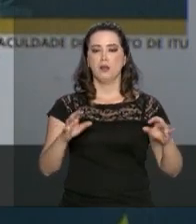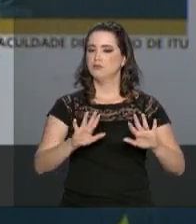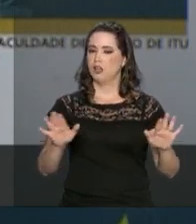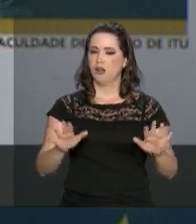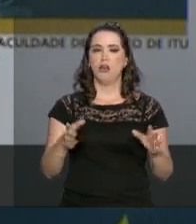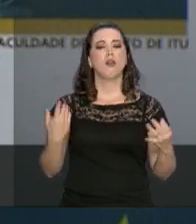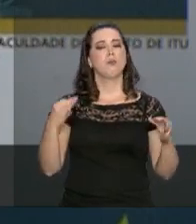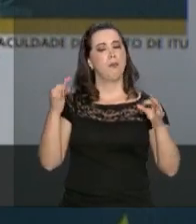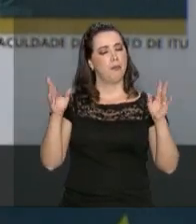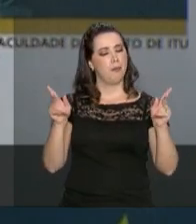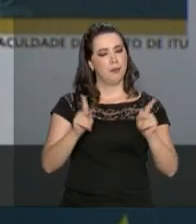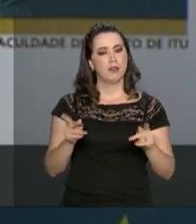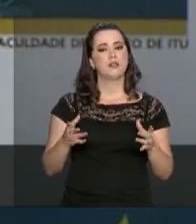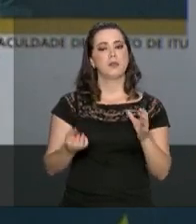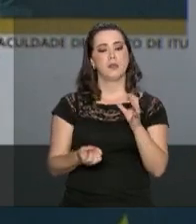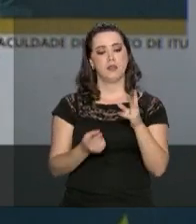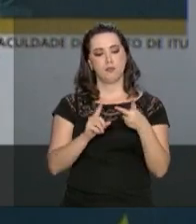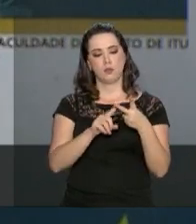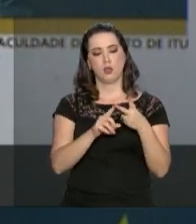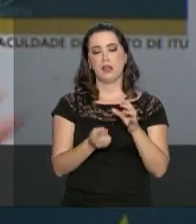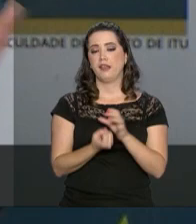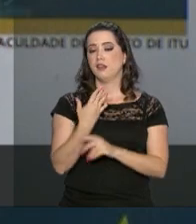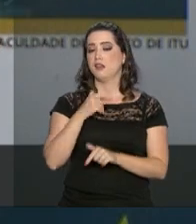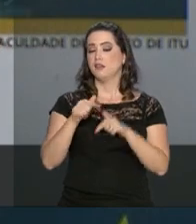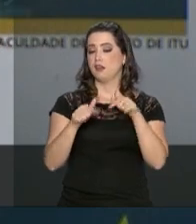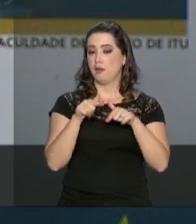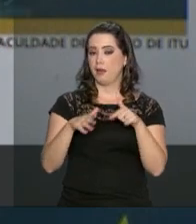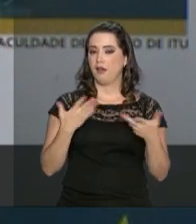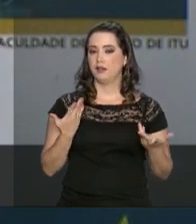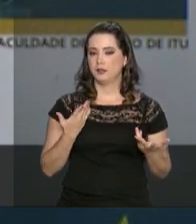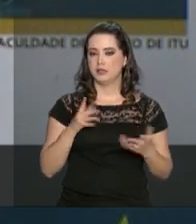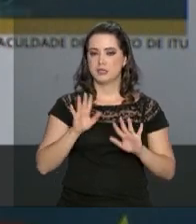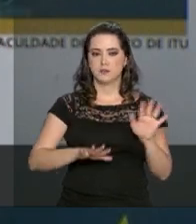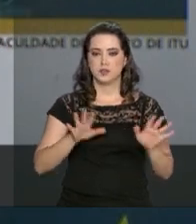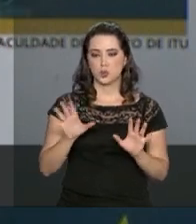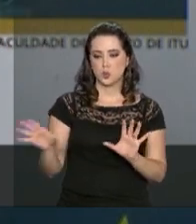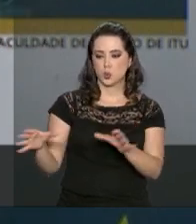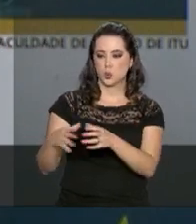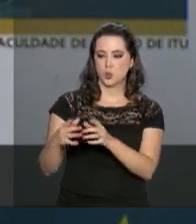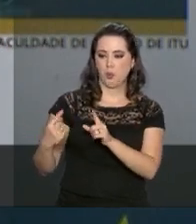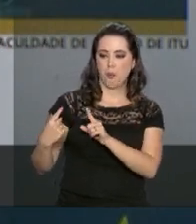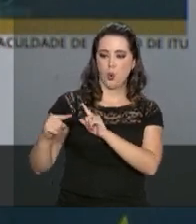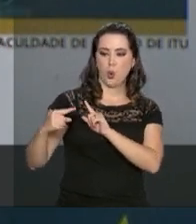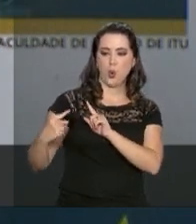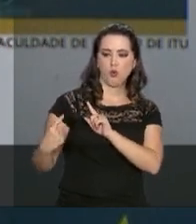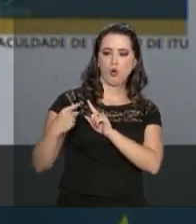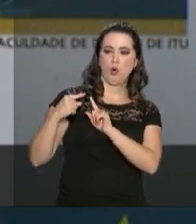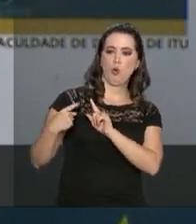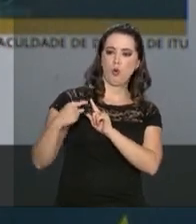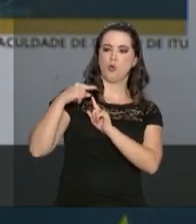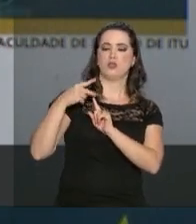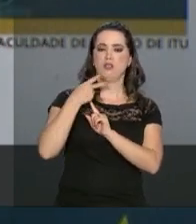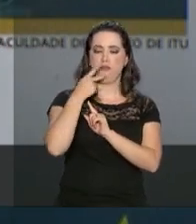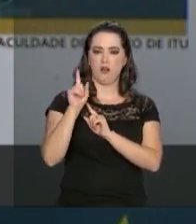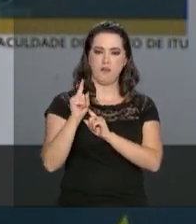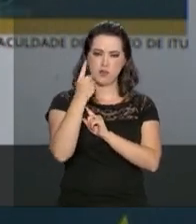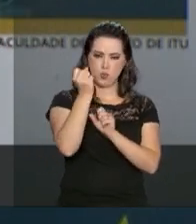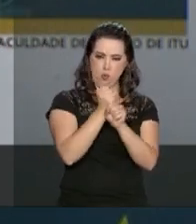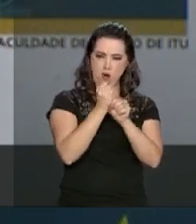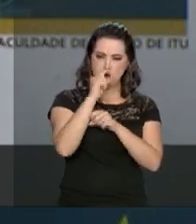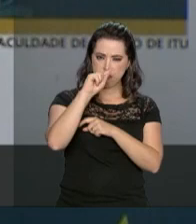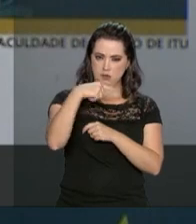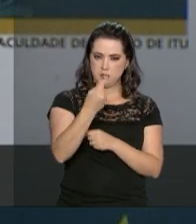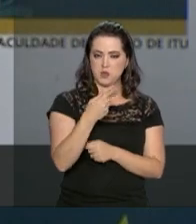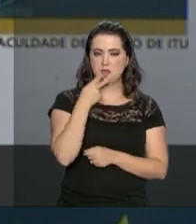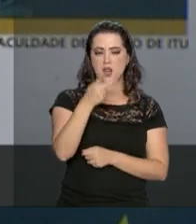gerar empregos, não é? E nós geramos, porque, de vez em quando, até a oposição dizia, viu, doutora Maria Lúcia, um ano depois que eu estava no governo,